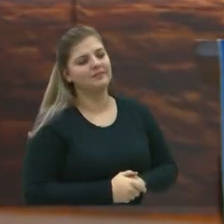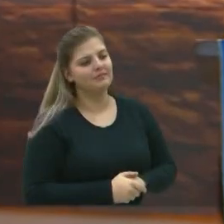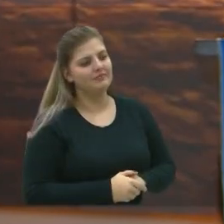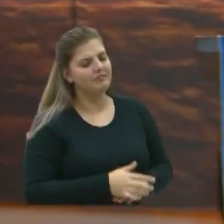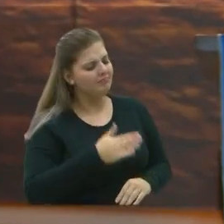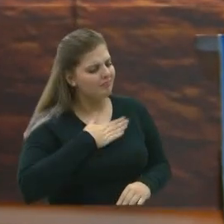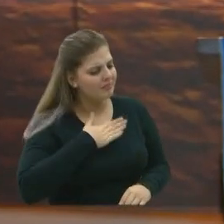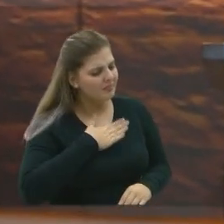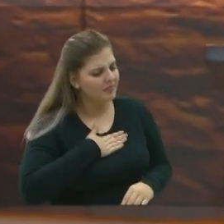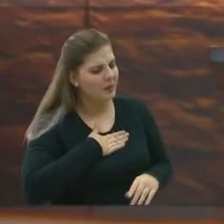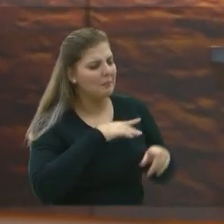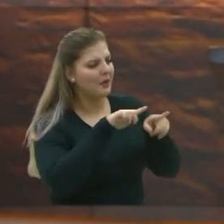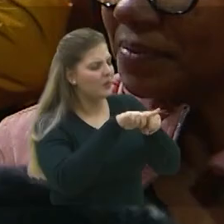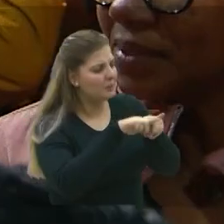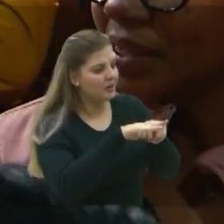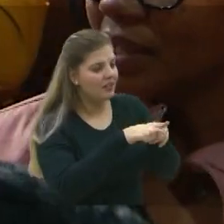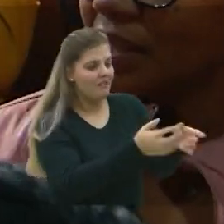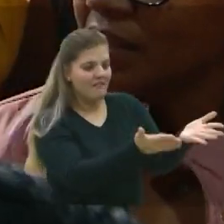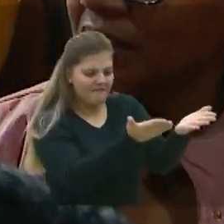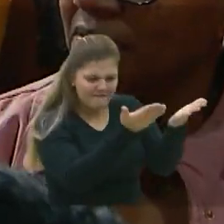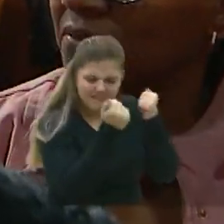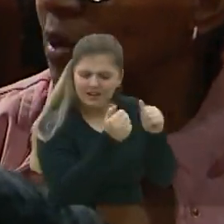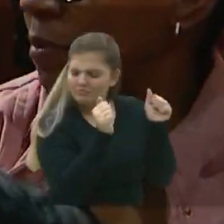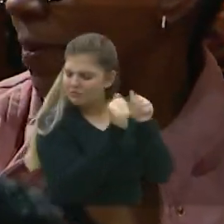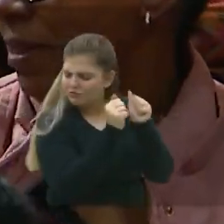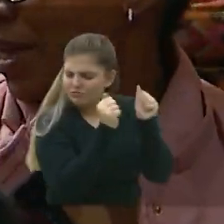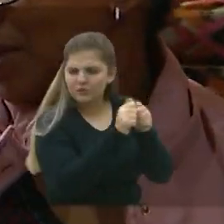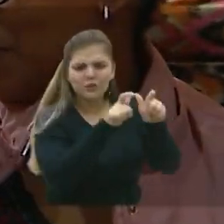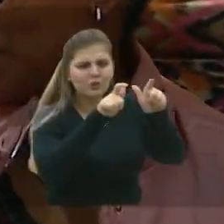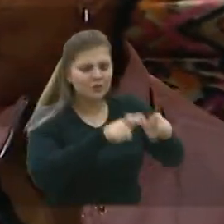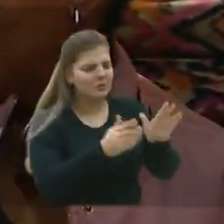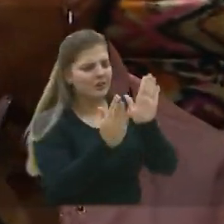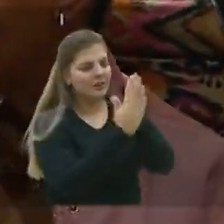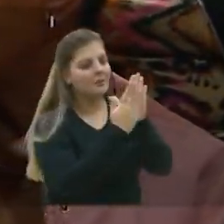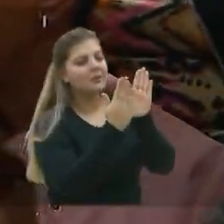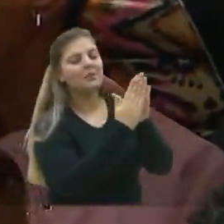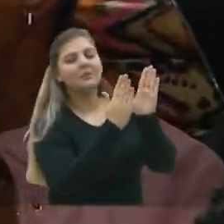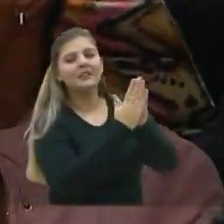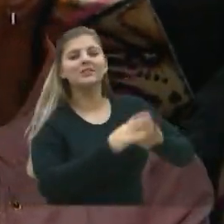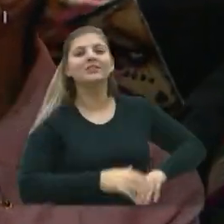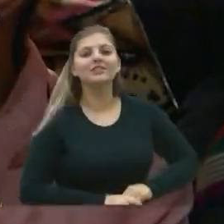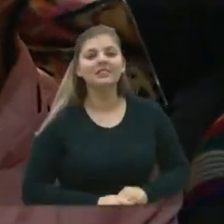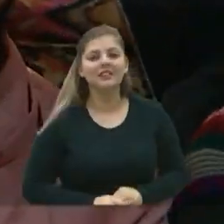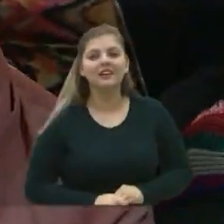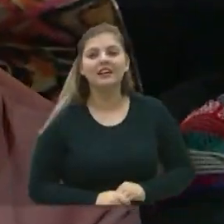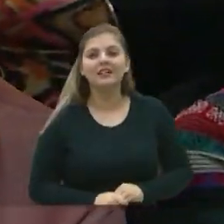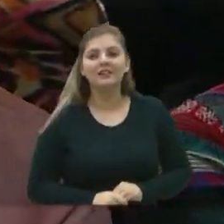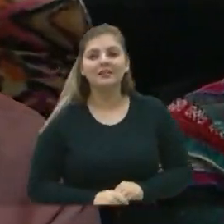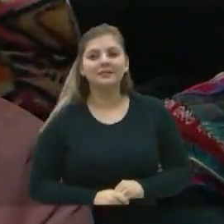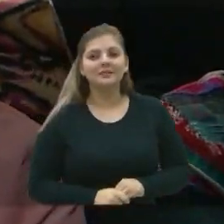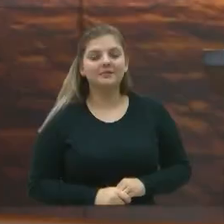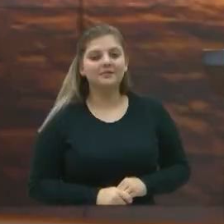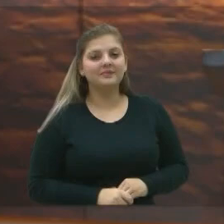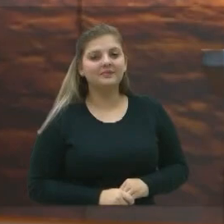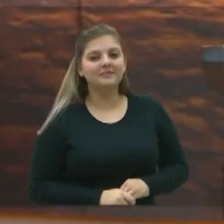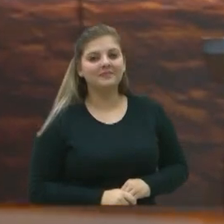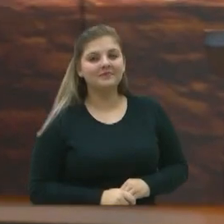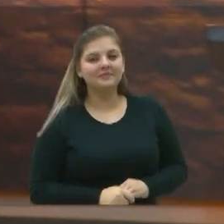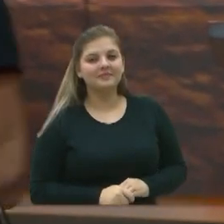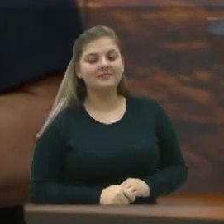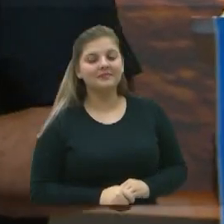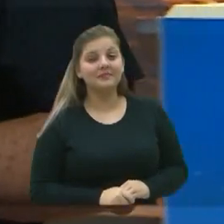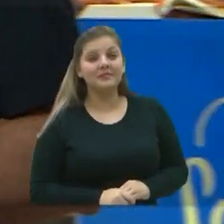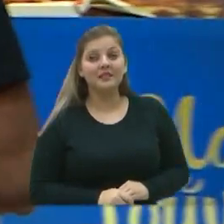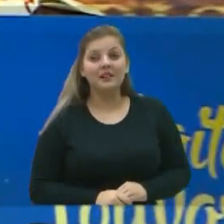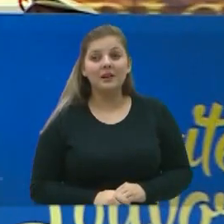Meu irmão, vamos para a terra prometida, meu querido. Vamos para a terra prometida, meu querido.